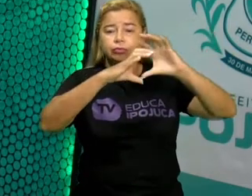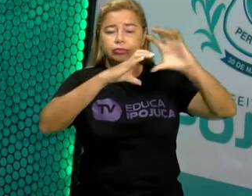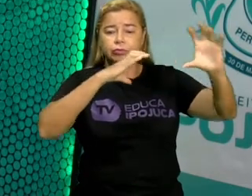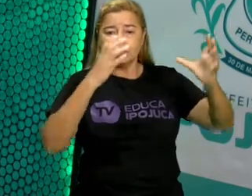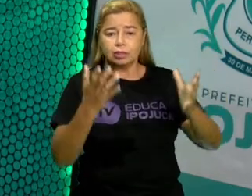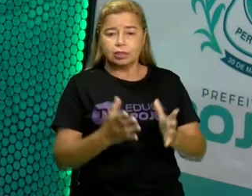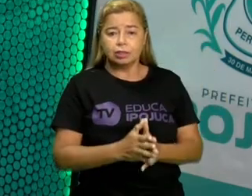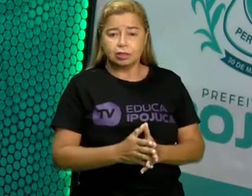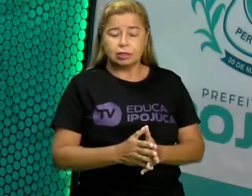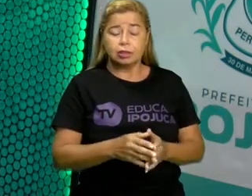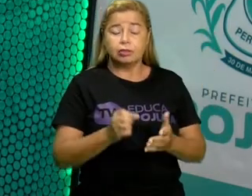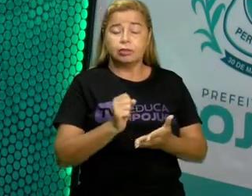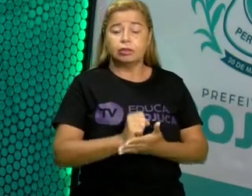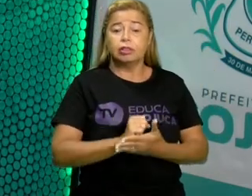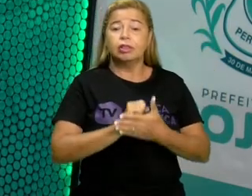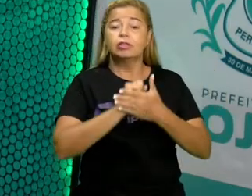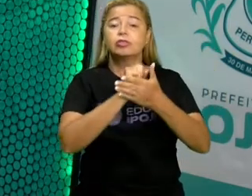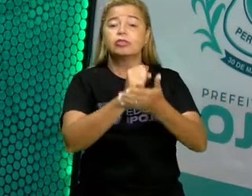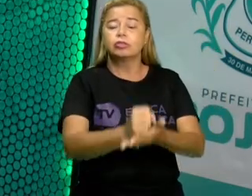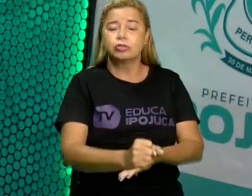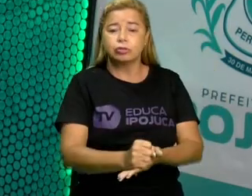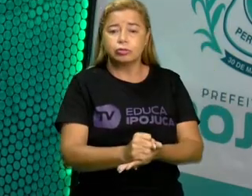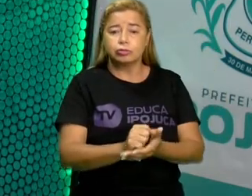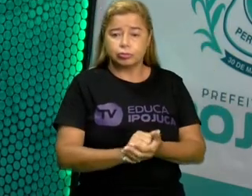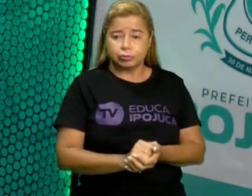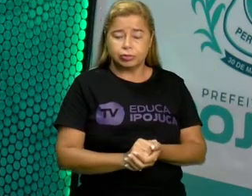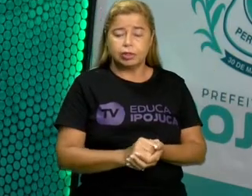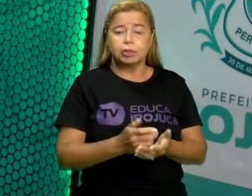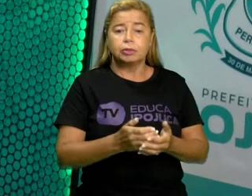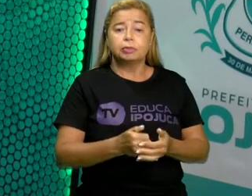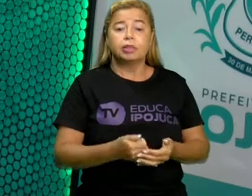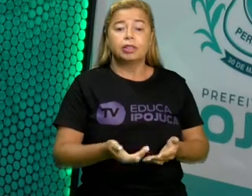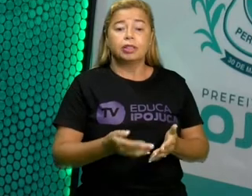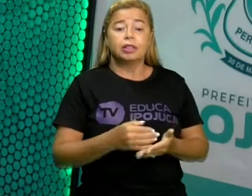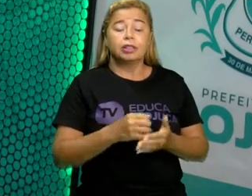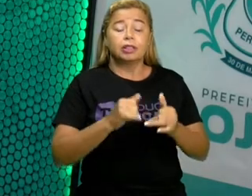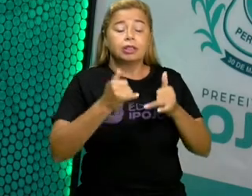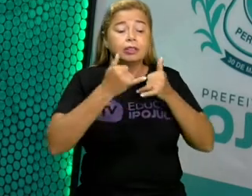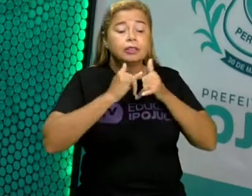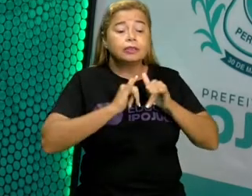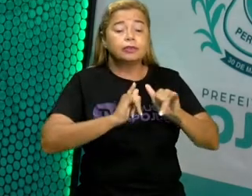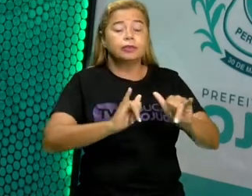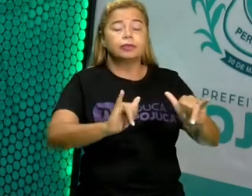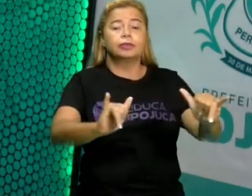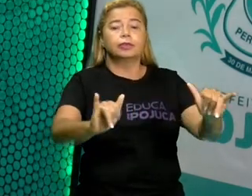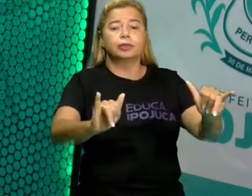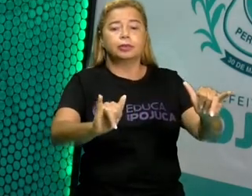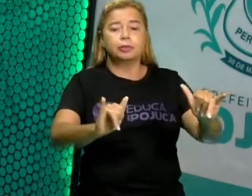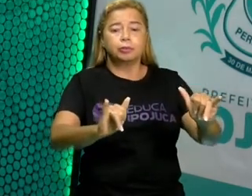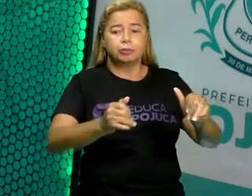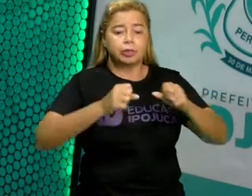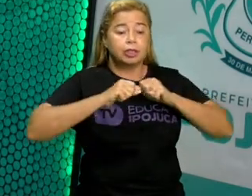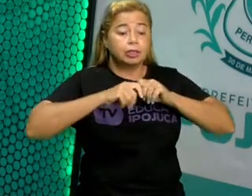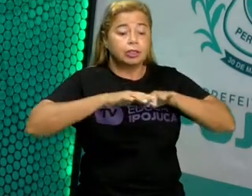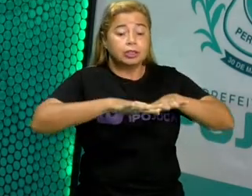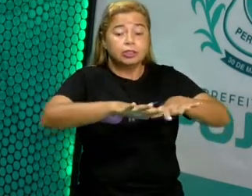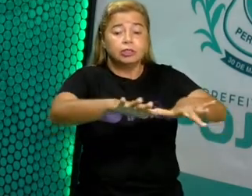para é expressar ou vincular